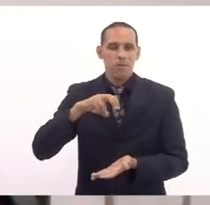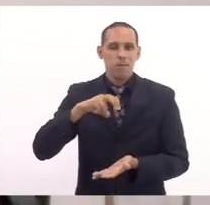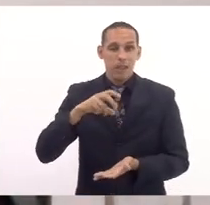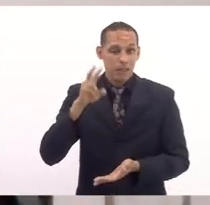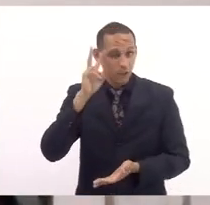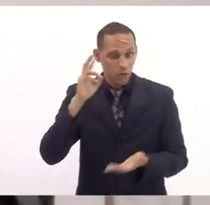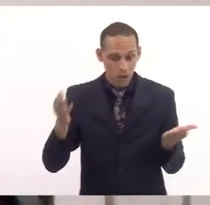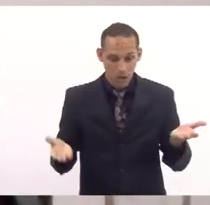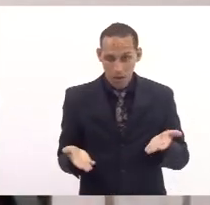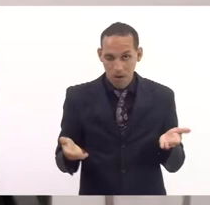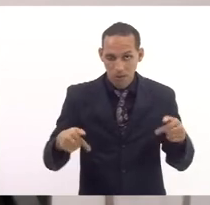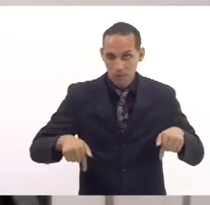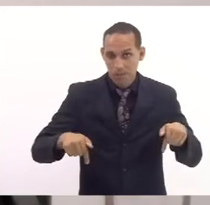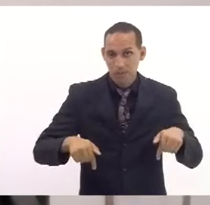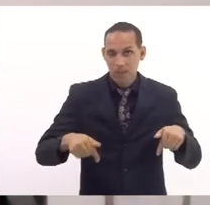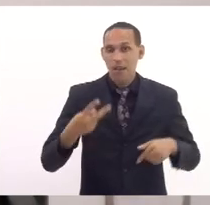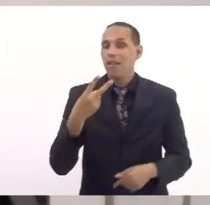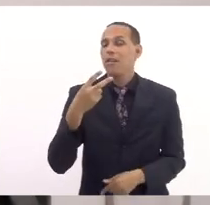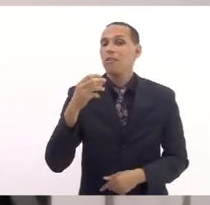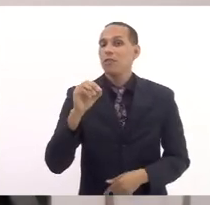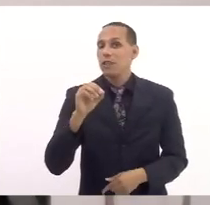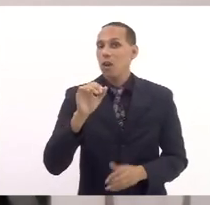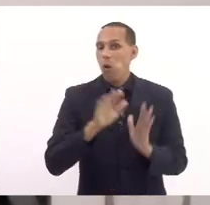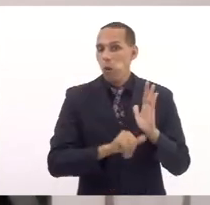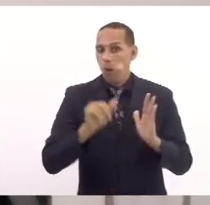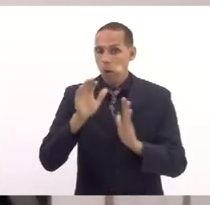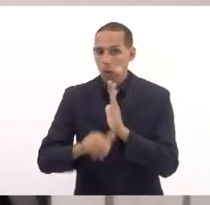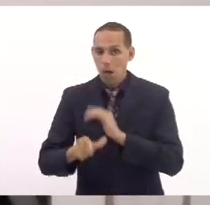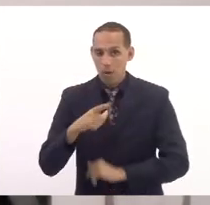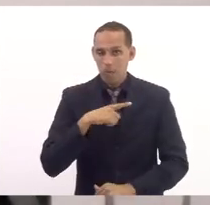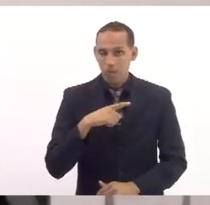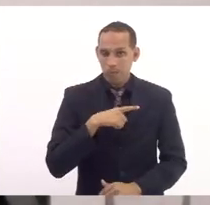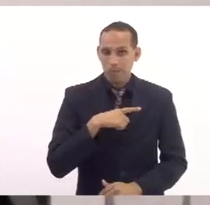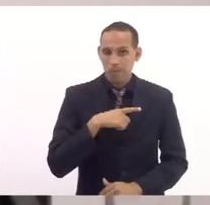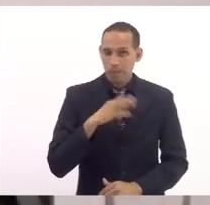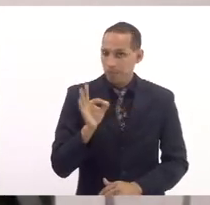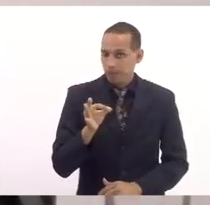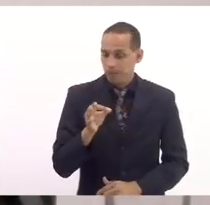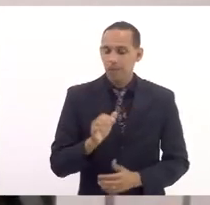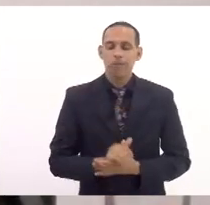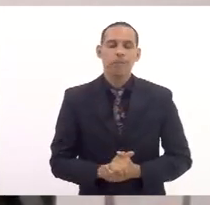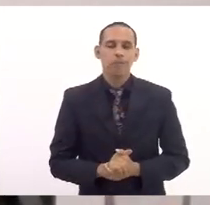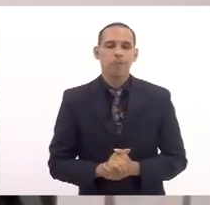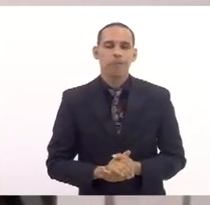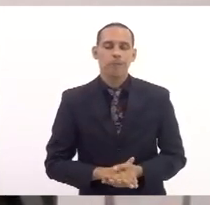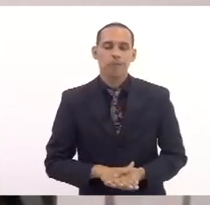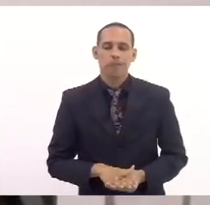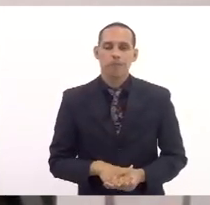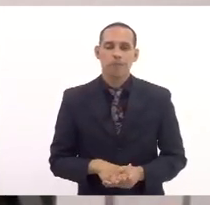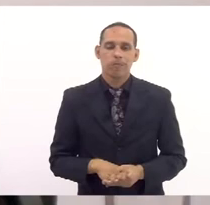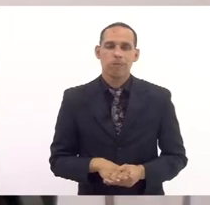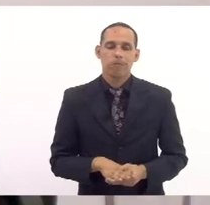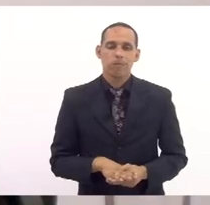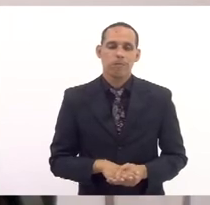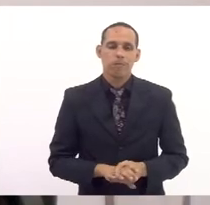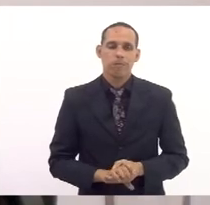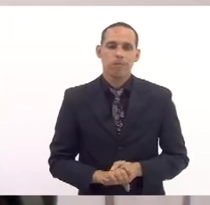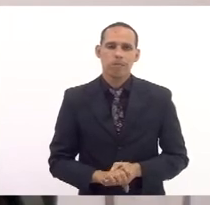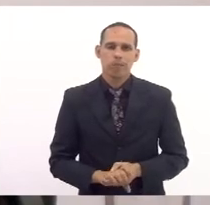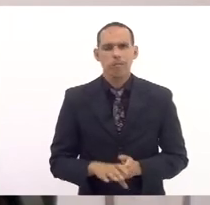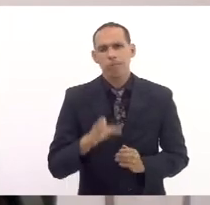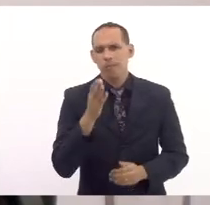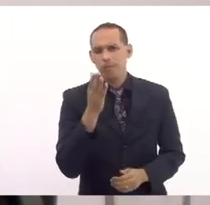nós tivemos 20 ocorrências de furtos. E o que o o